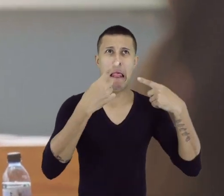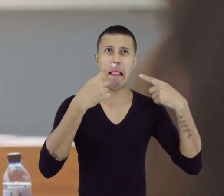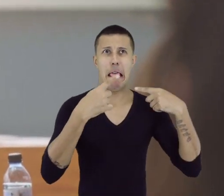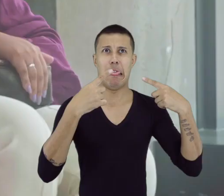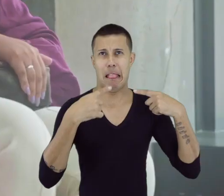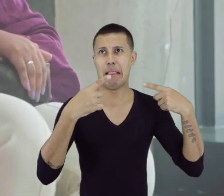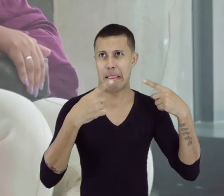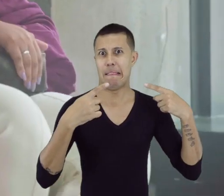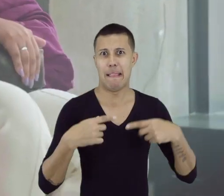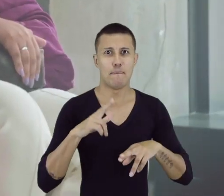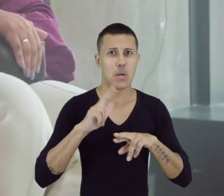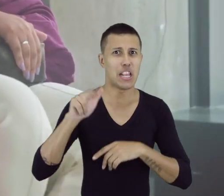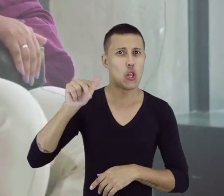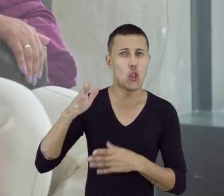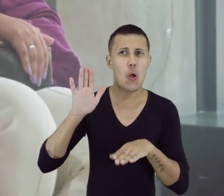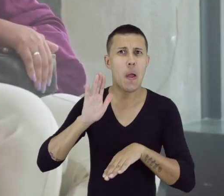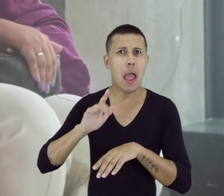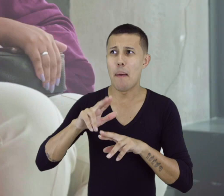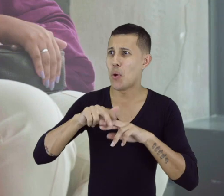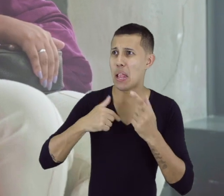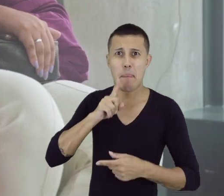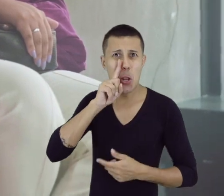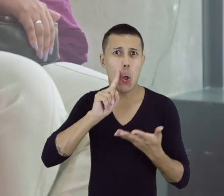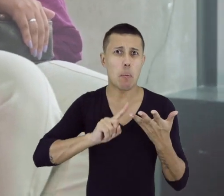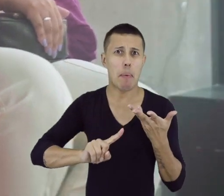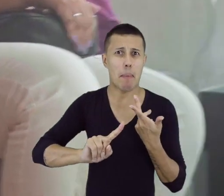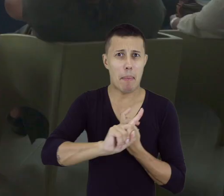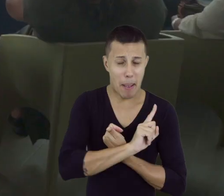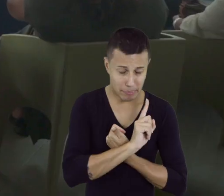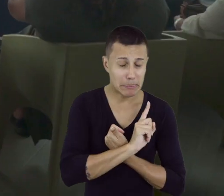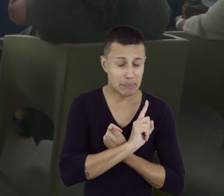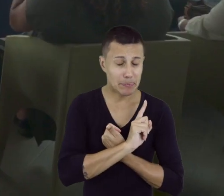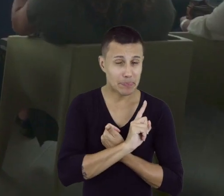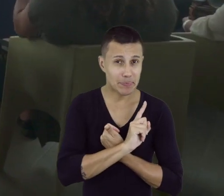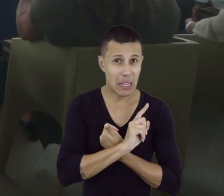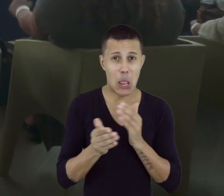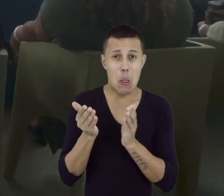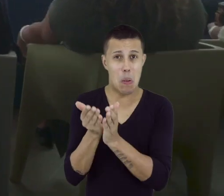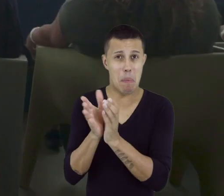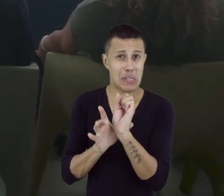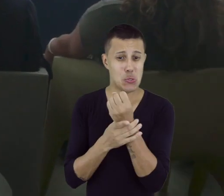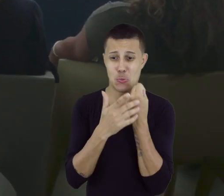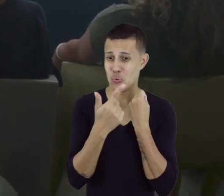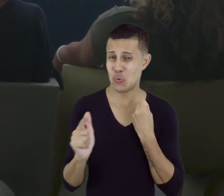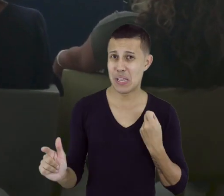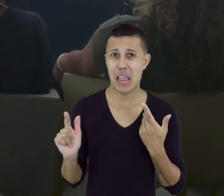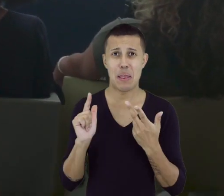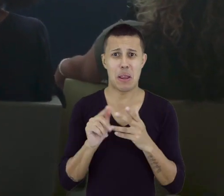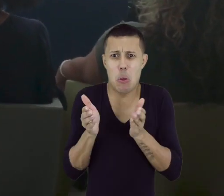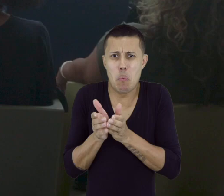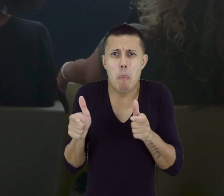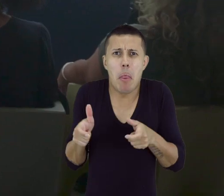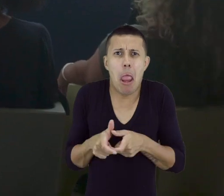verdades evidentes, como que eu nunca tinha feito isso, que era perigoso, que o barco não era seguro, que